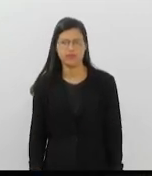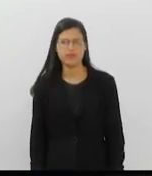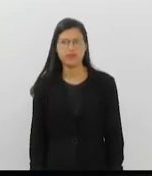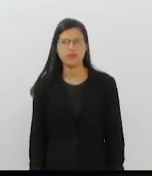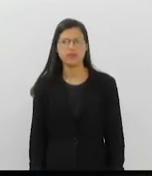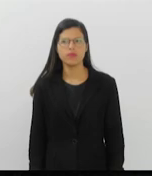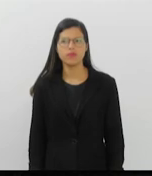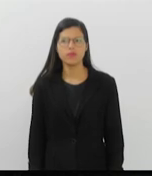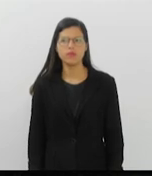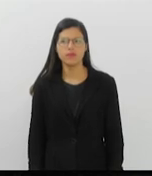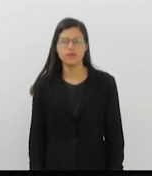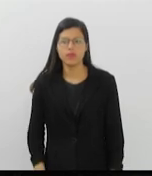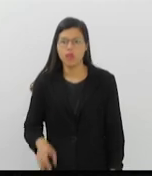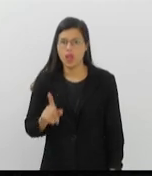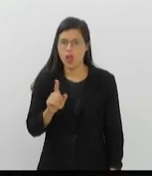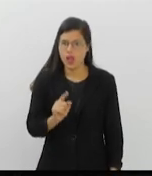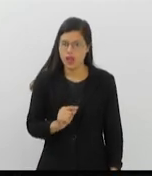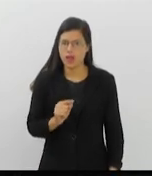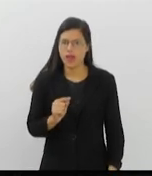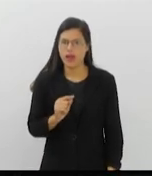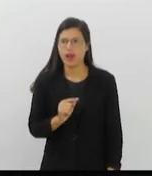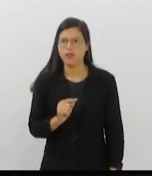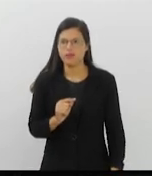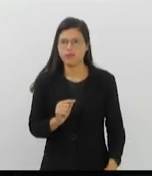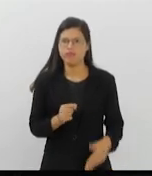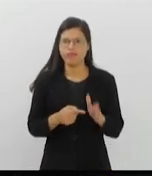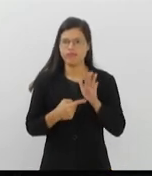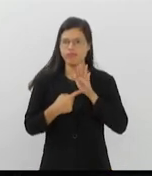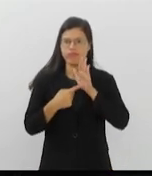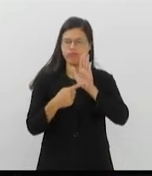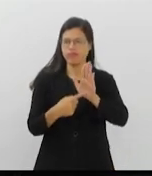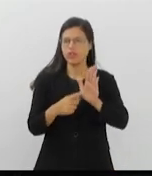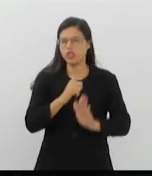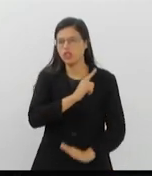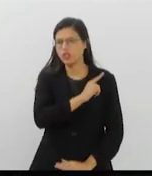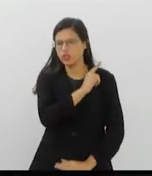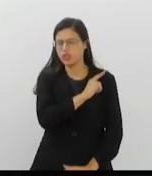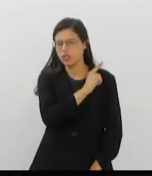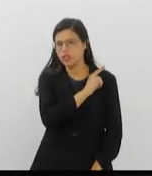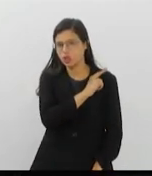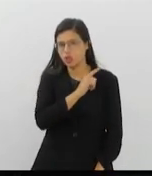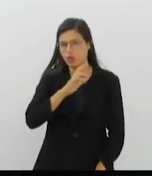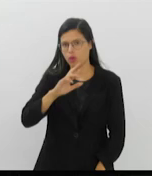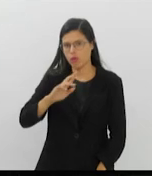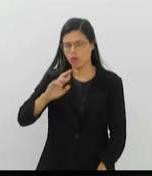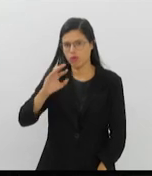Esse é o retrato da gestão Rodrigo grael